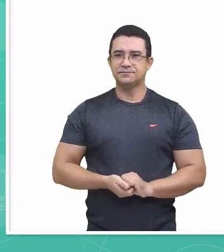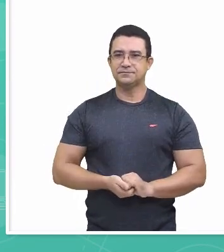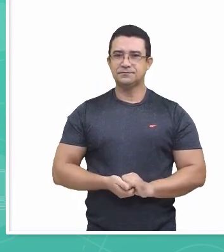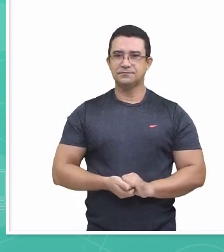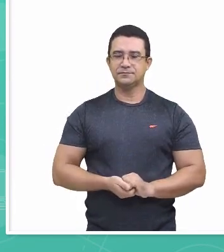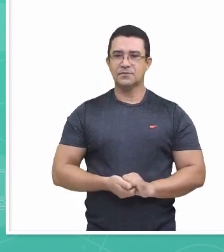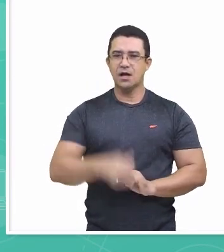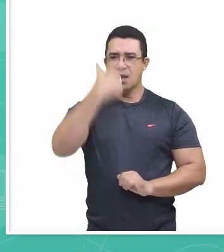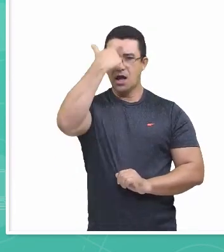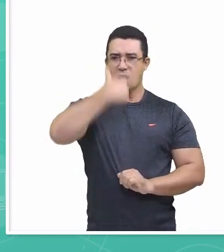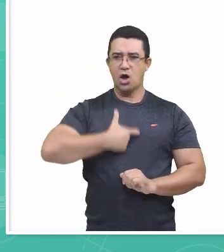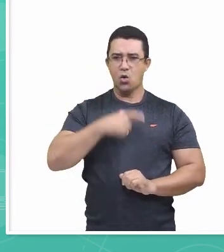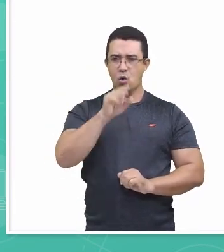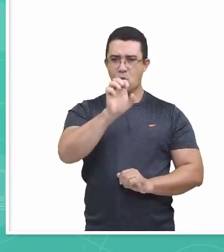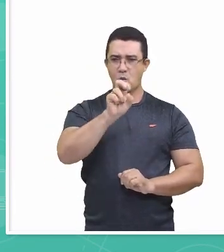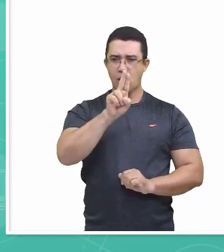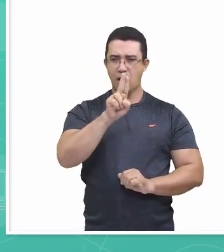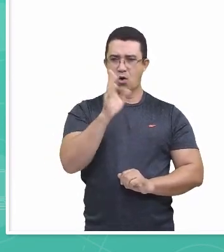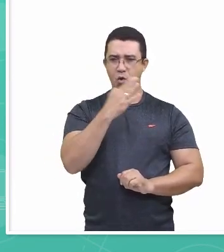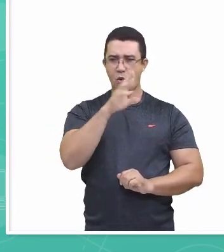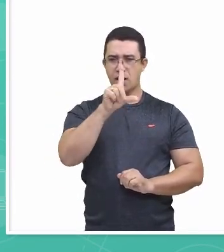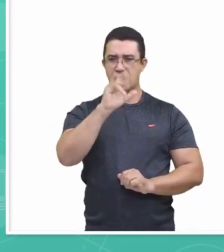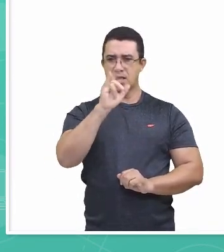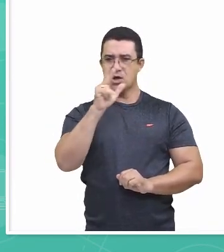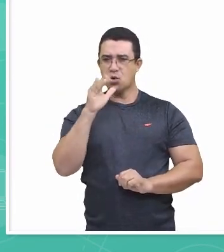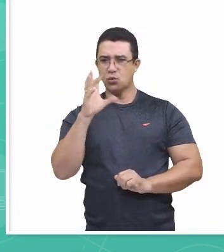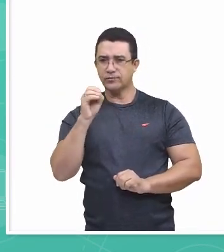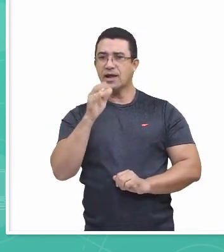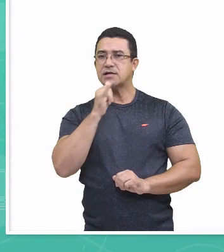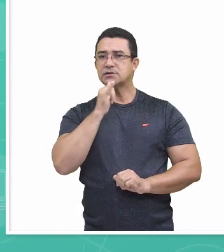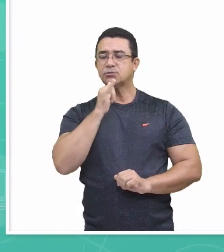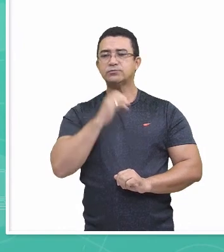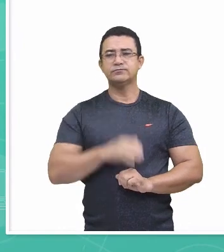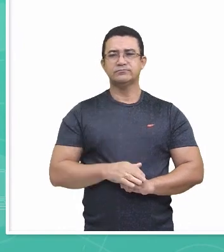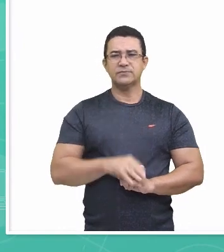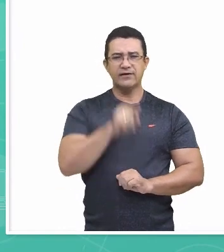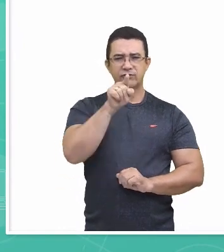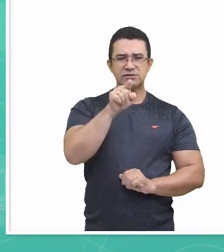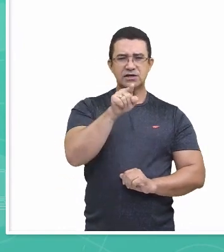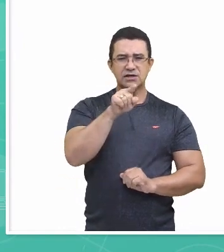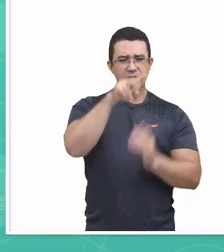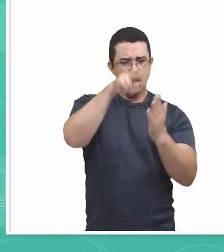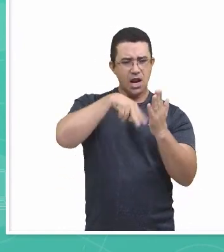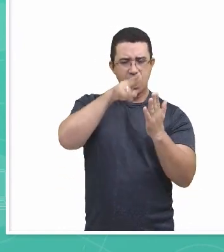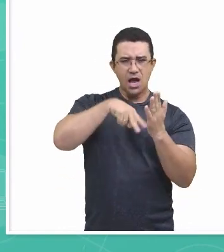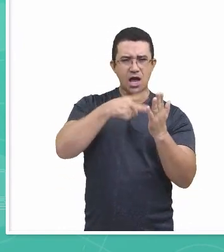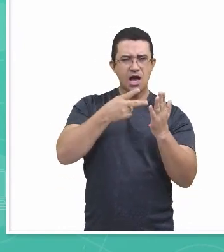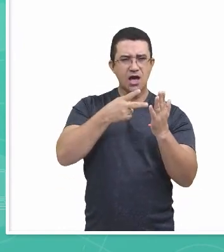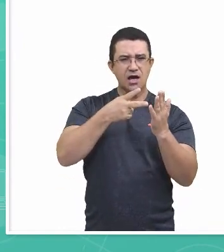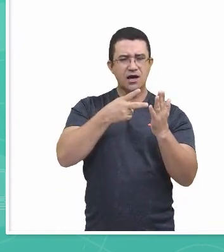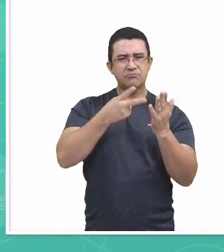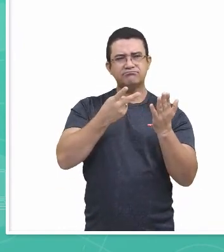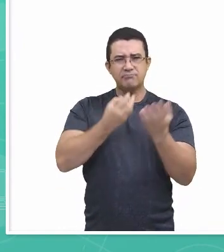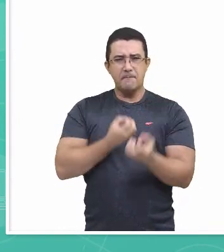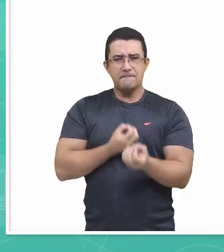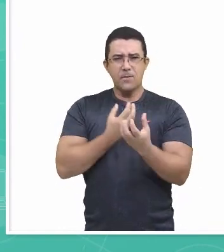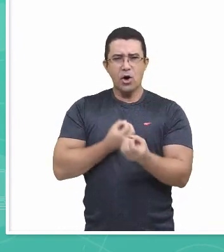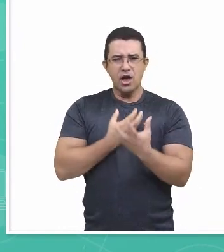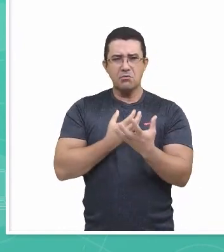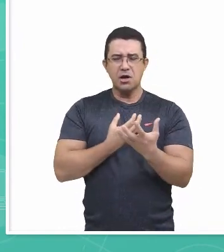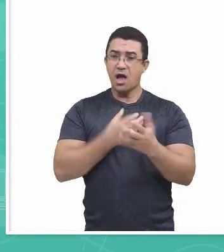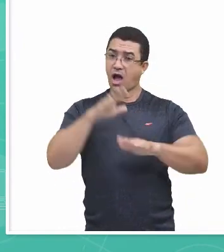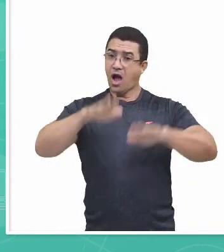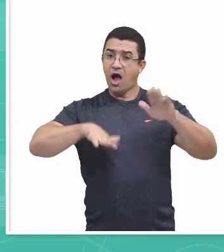lírico. Quando você lê um poema, pode ser aquele sentimento que você está lendo lá, de uma mulher que